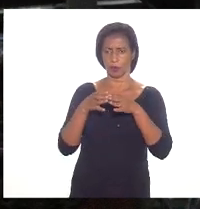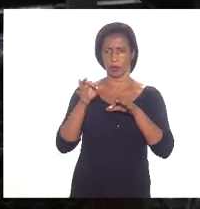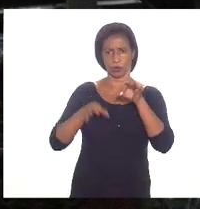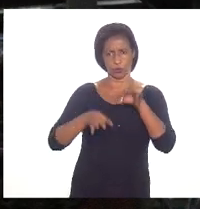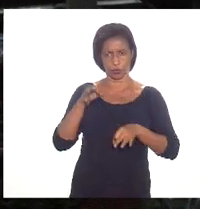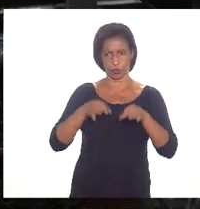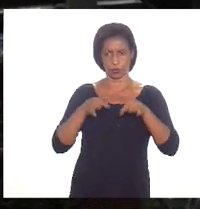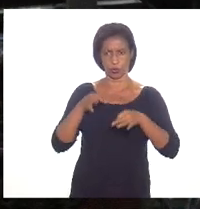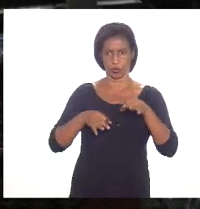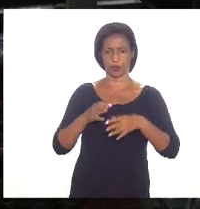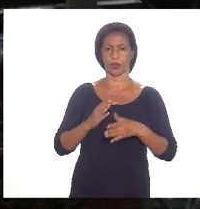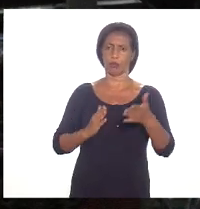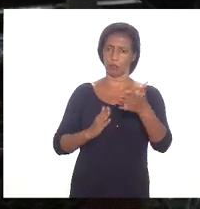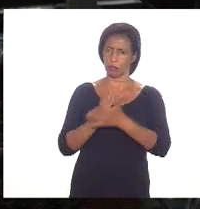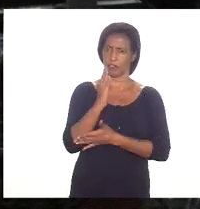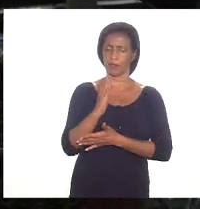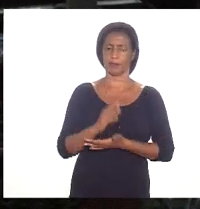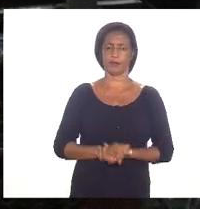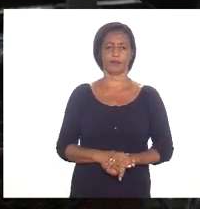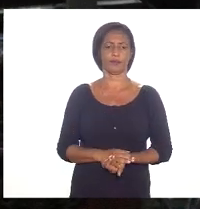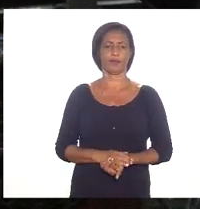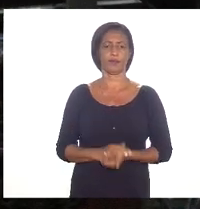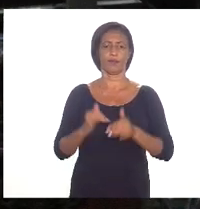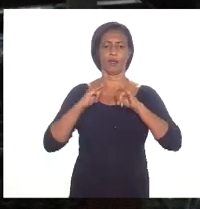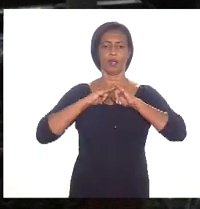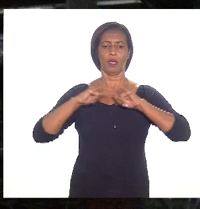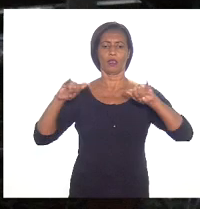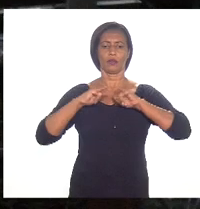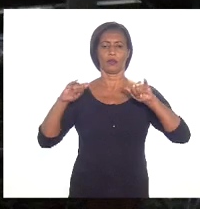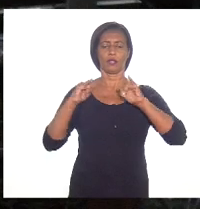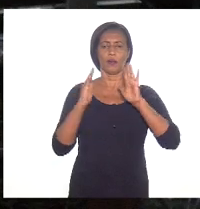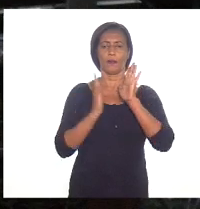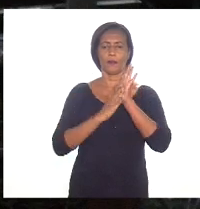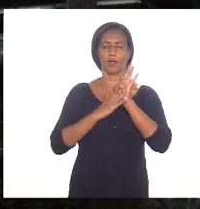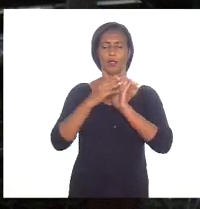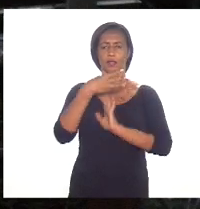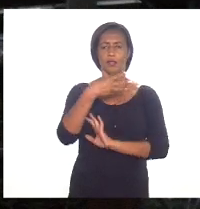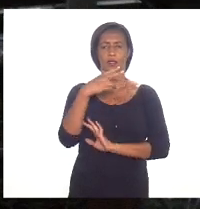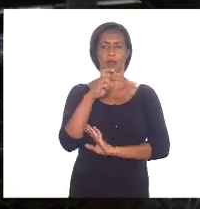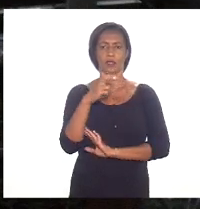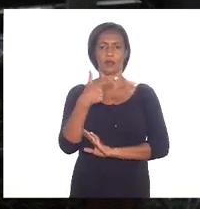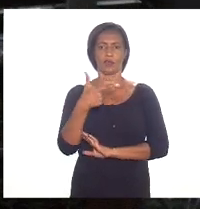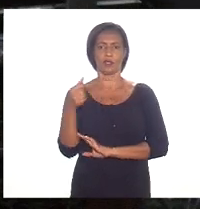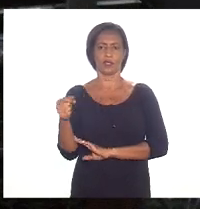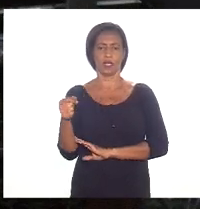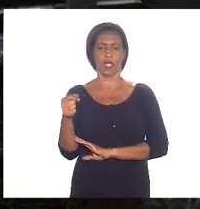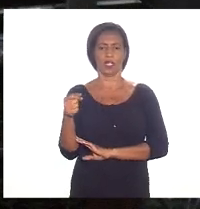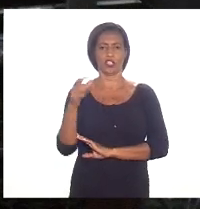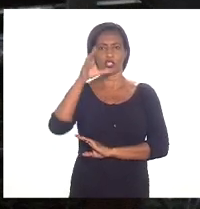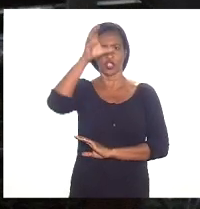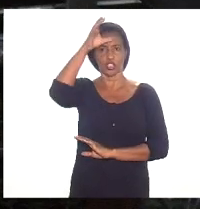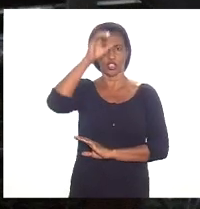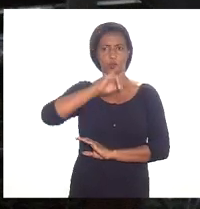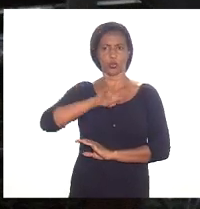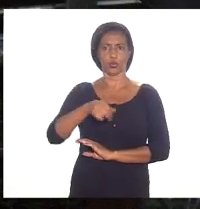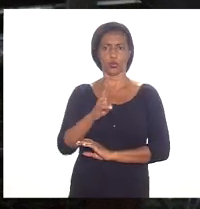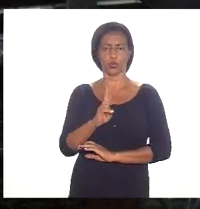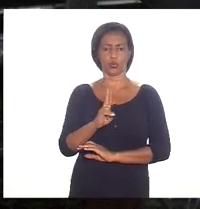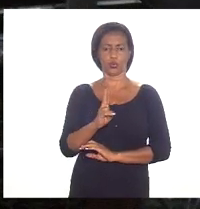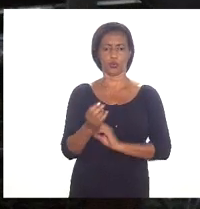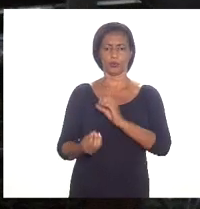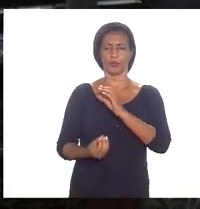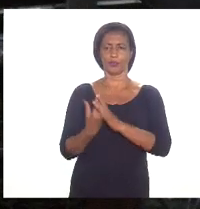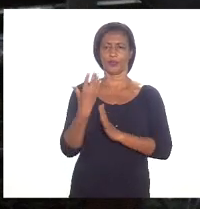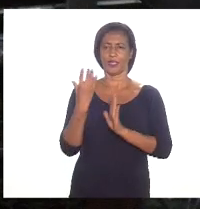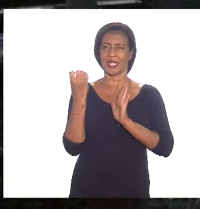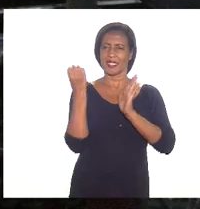senhores que aprovam, eles como estão aprovados. Anuncio o projeto de lei 3527 de 21, de autoria da deputada Tia Ju, que cria o